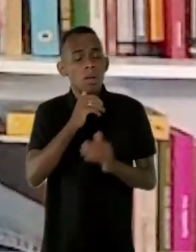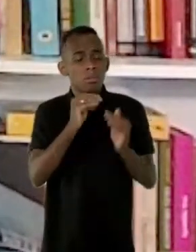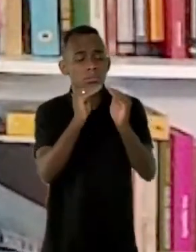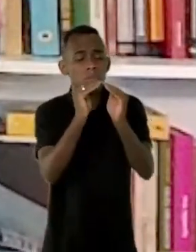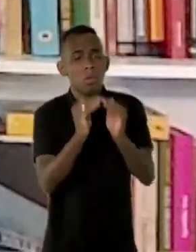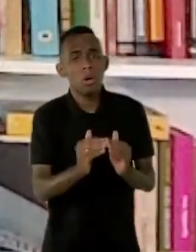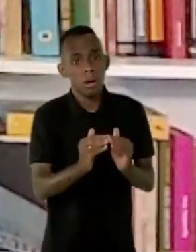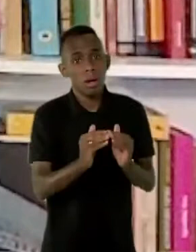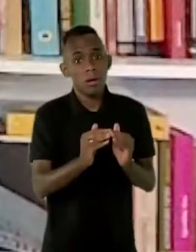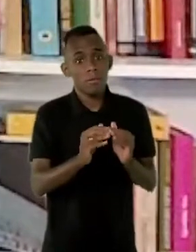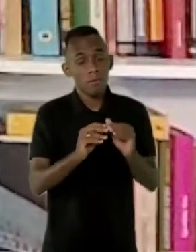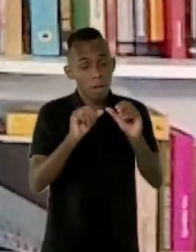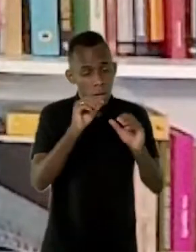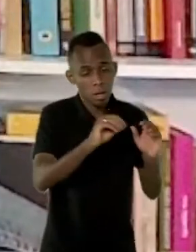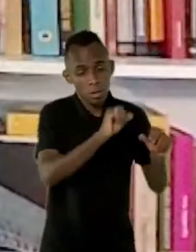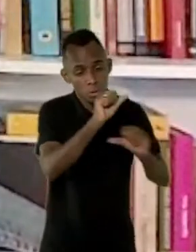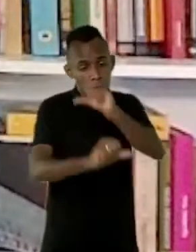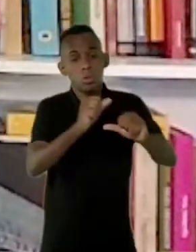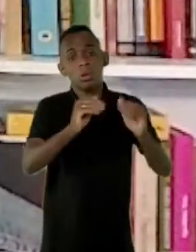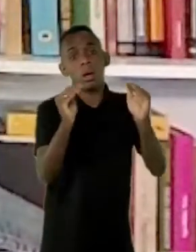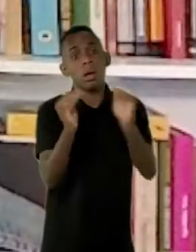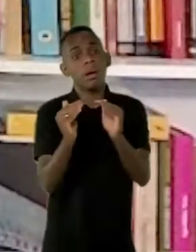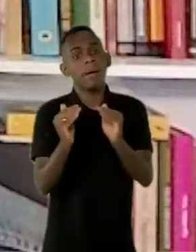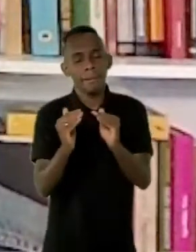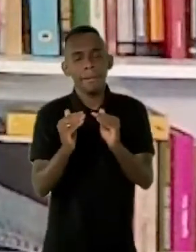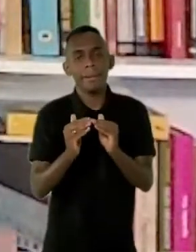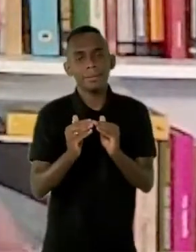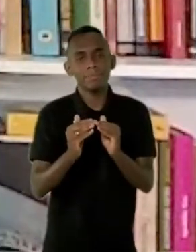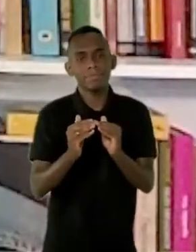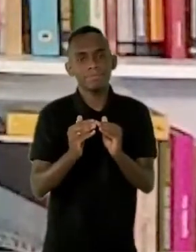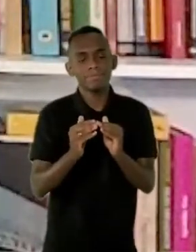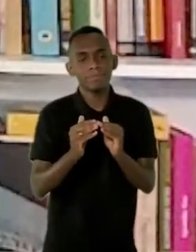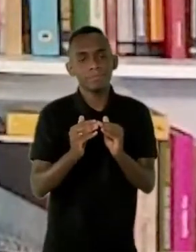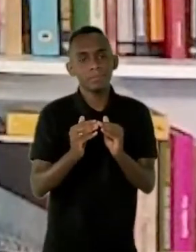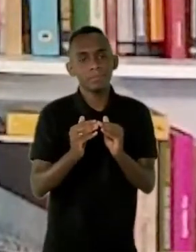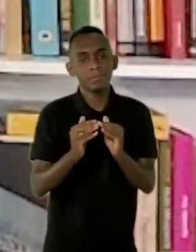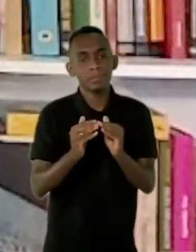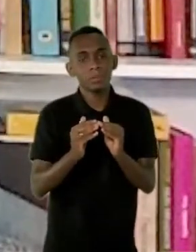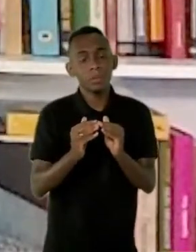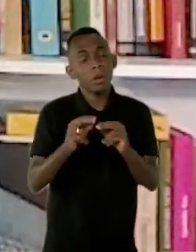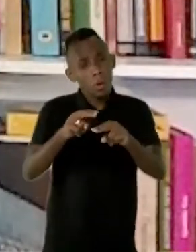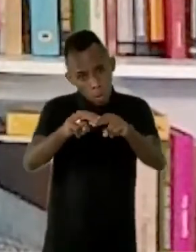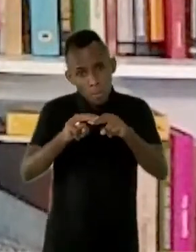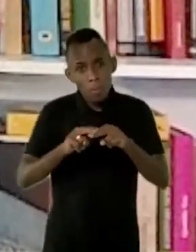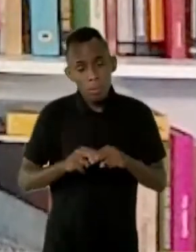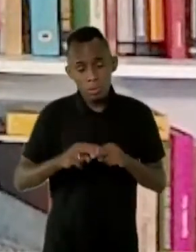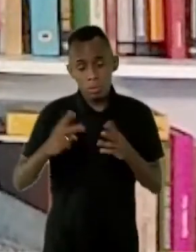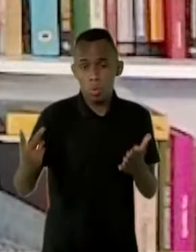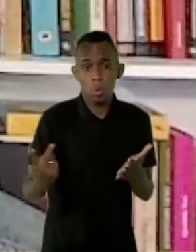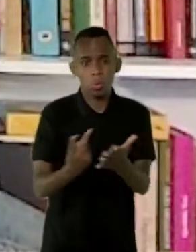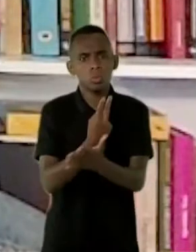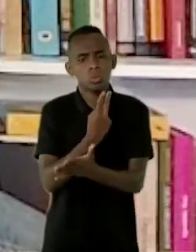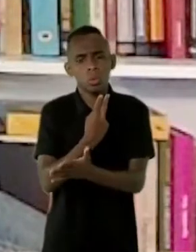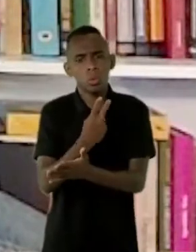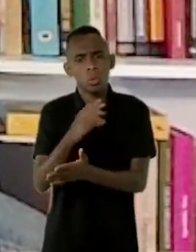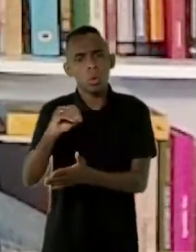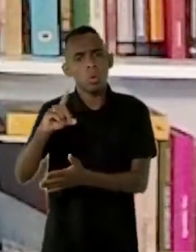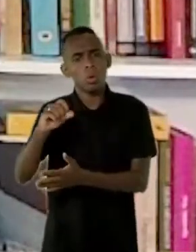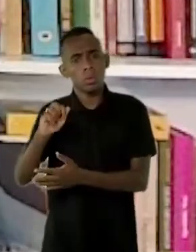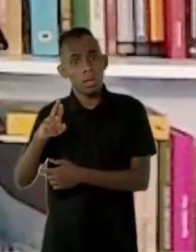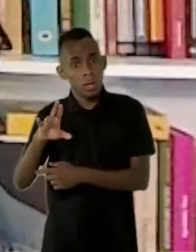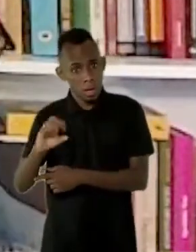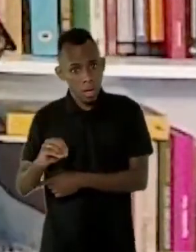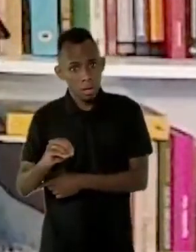e que frequentava a sala de visitas. Então, acho que esse foi o impacto. Até o Aldário foi um pouco mal